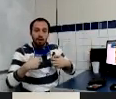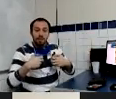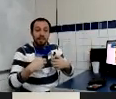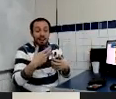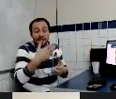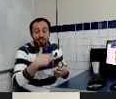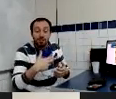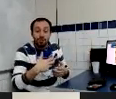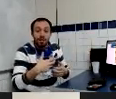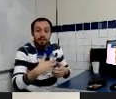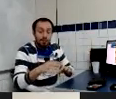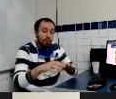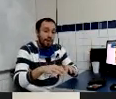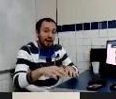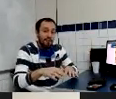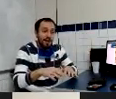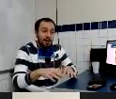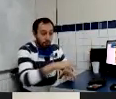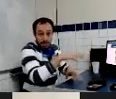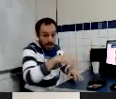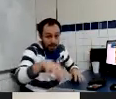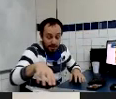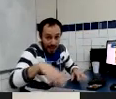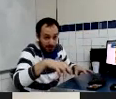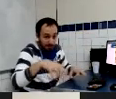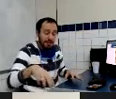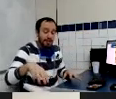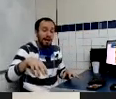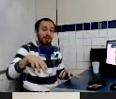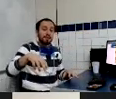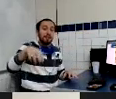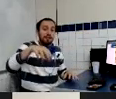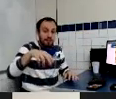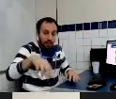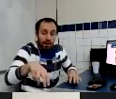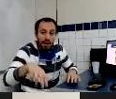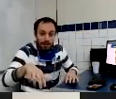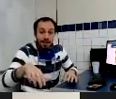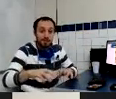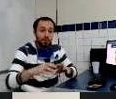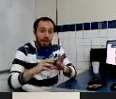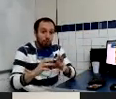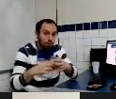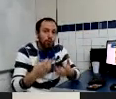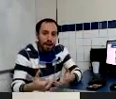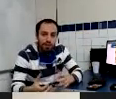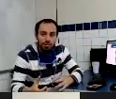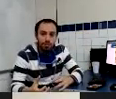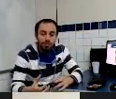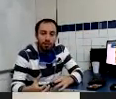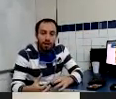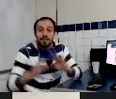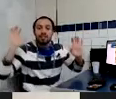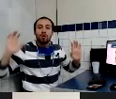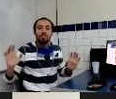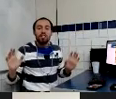ele colhe e além disso, se for uma terra fértil e essas primeiras cidades estão localizadas num terreno muito fértil,